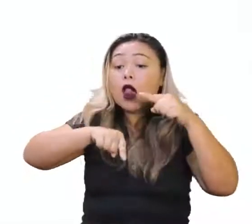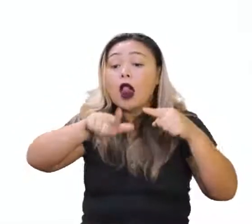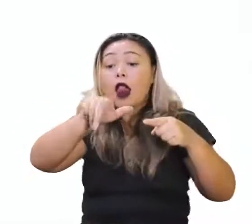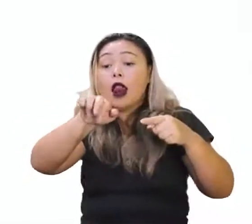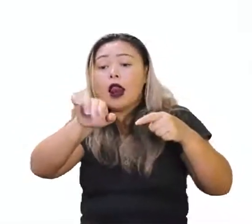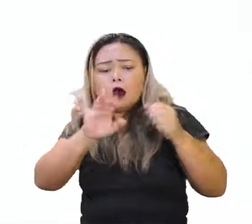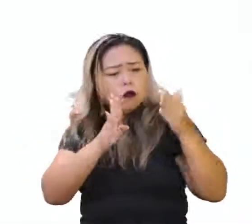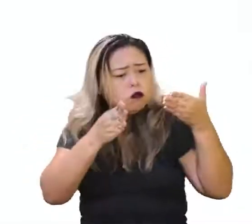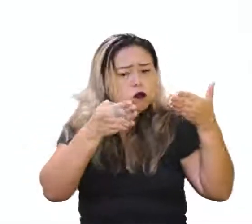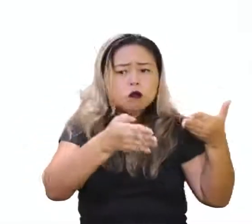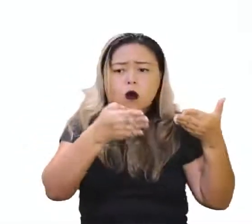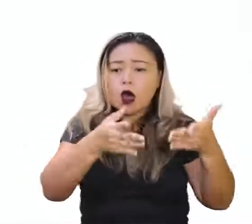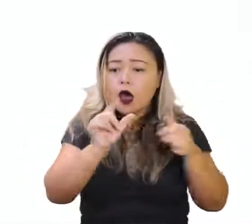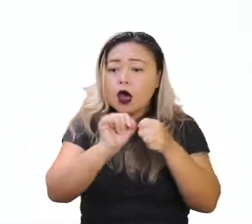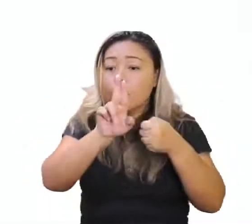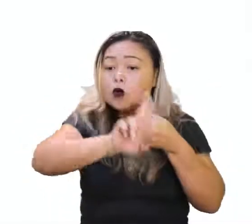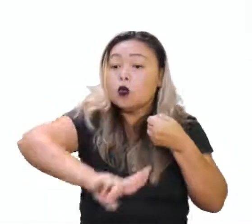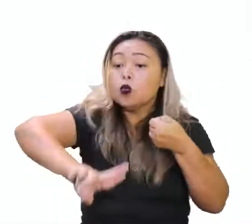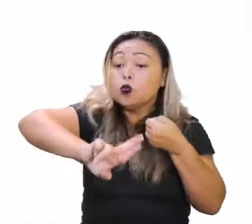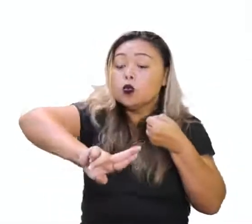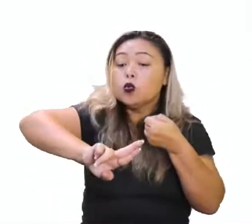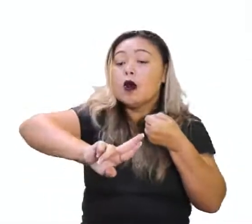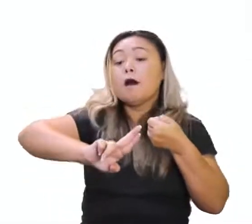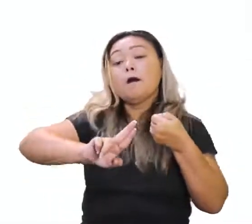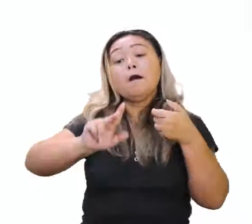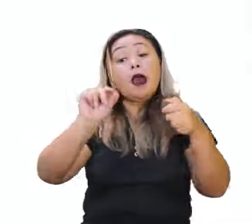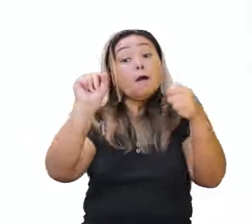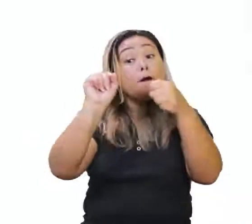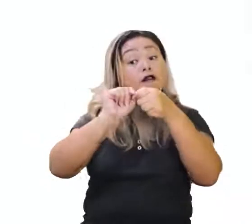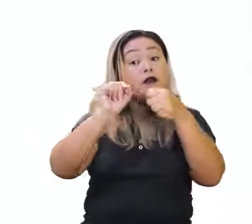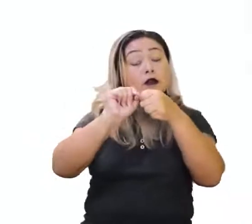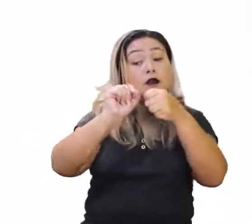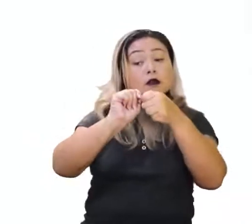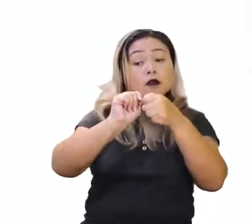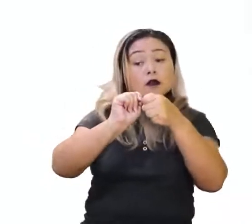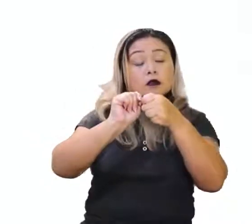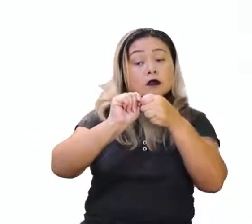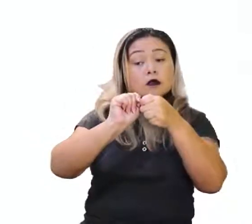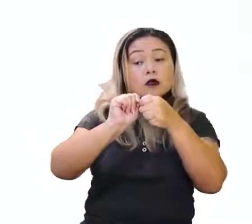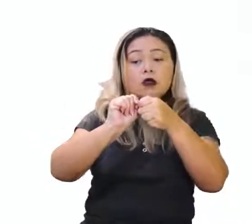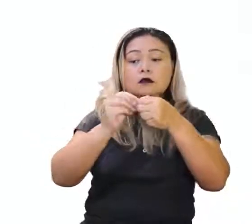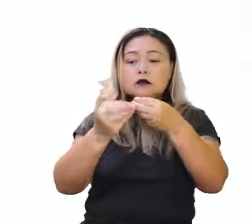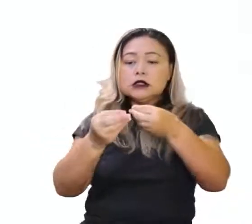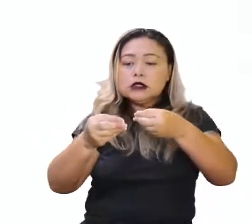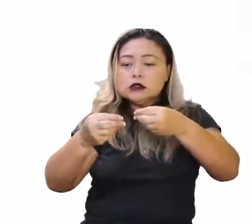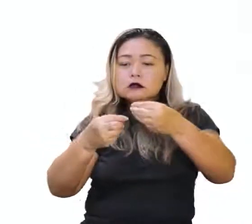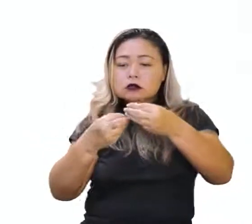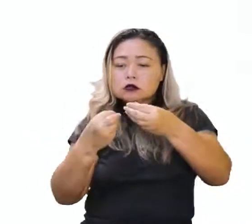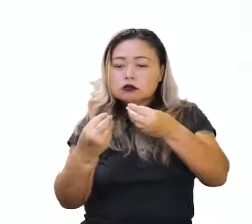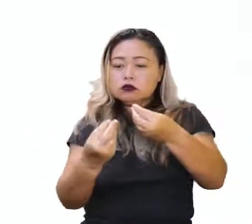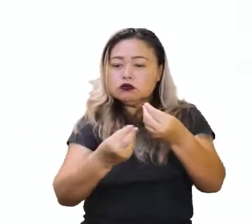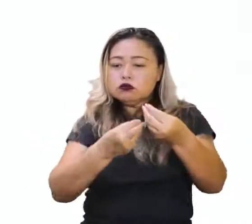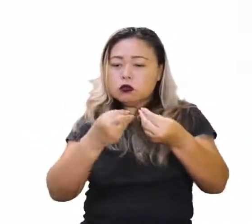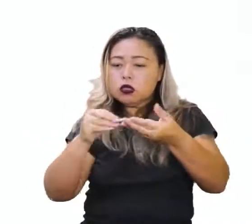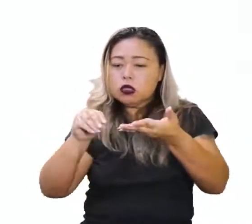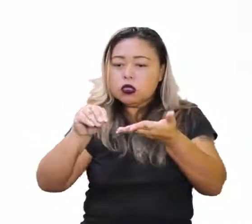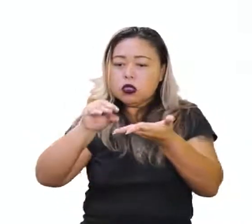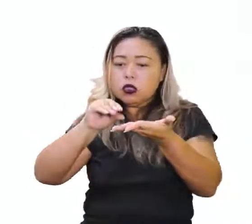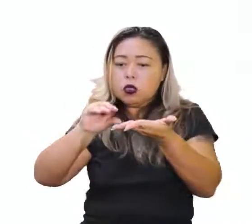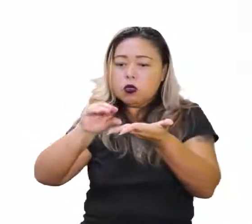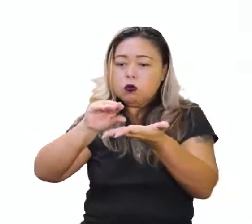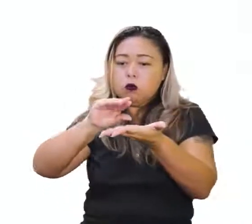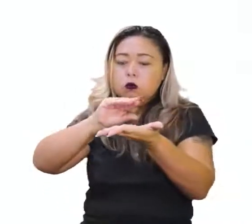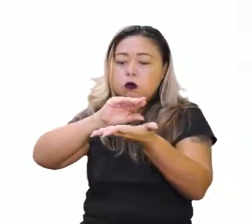leguminosa específica que você pode utilizar para fazer triturar, né, dar o volumoso a esse